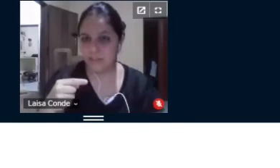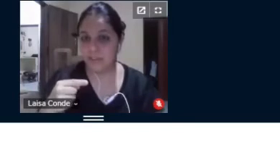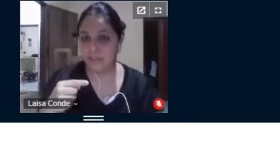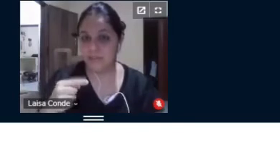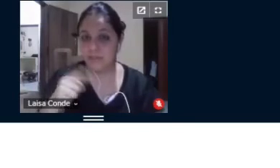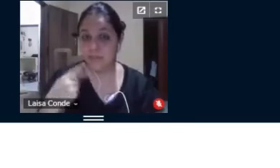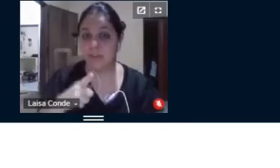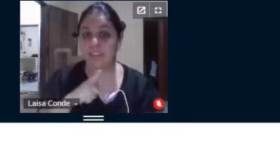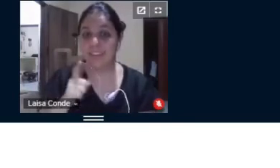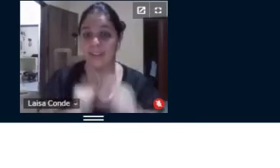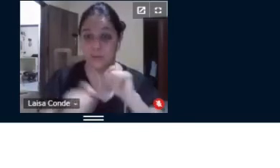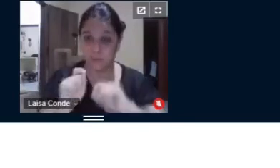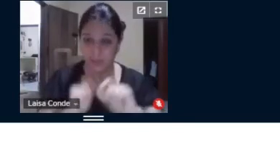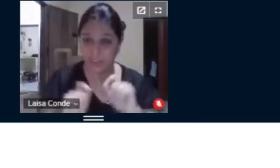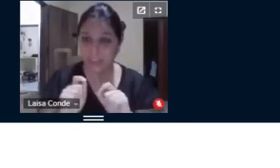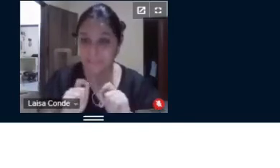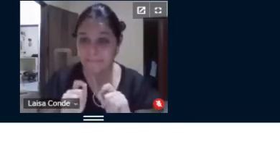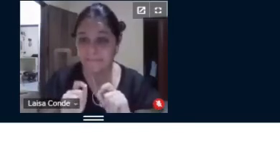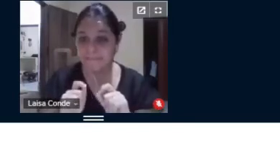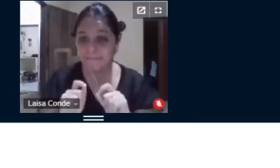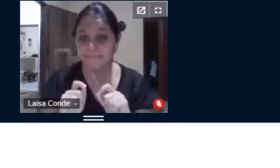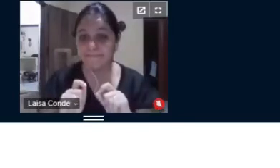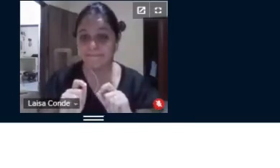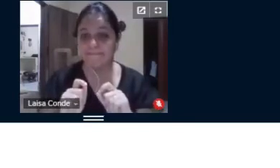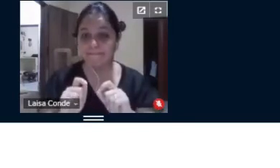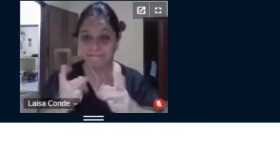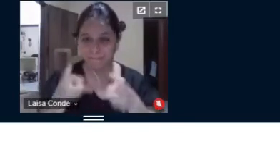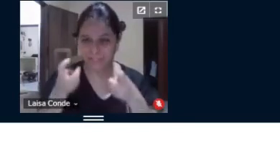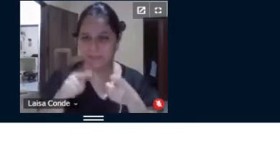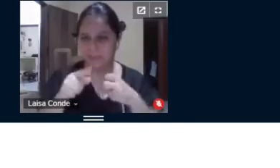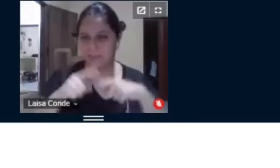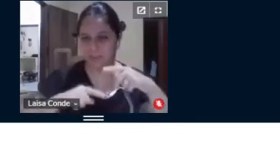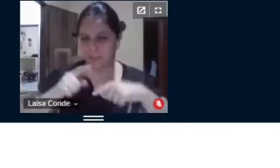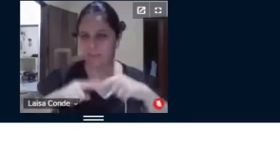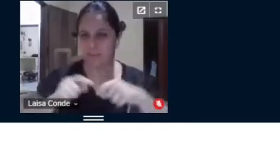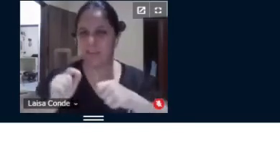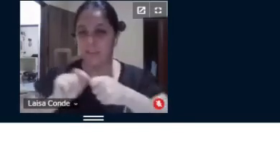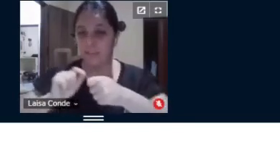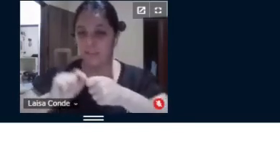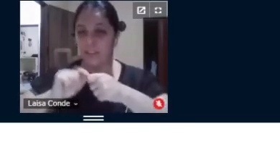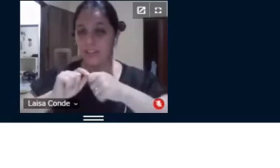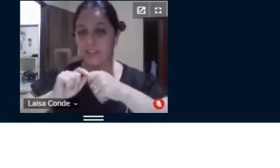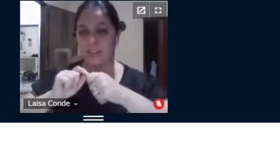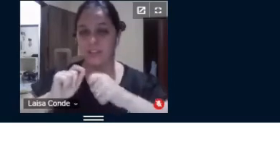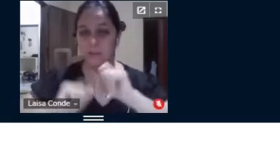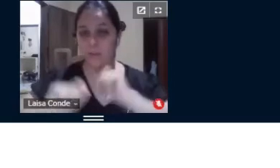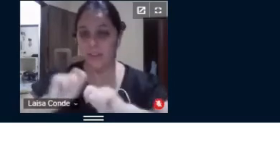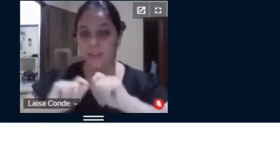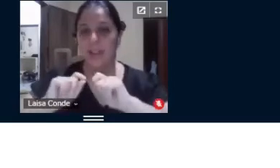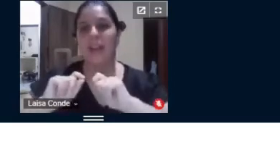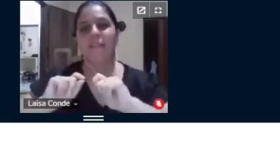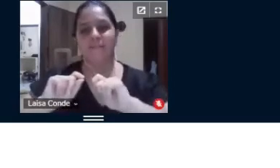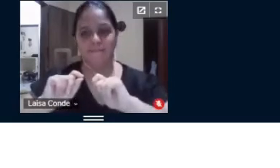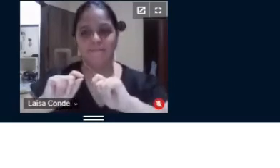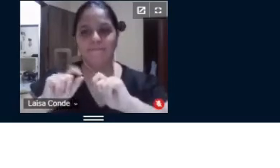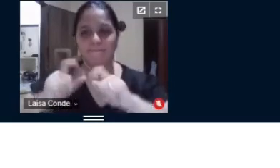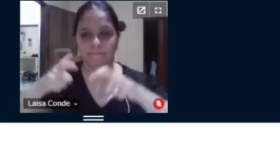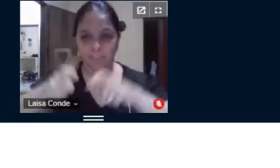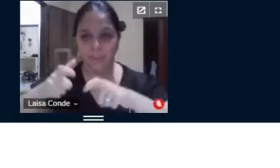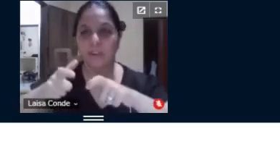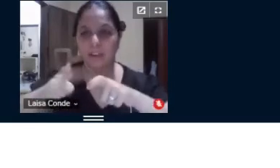ver que esse material vai fazer esse campo magnético